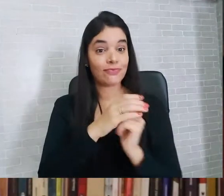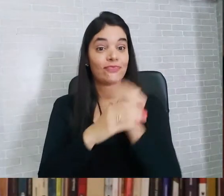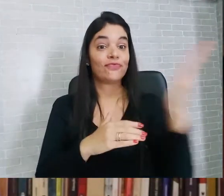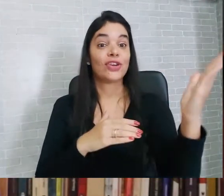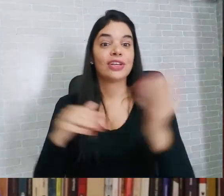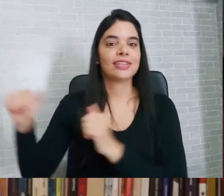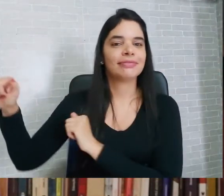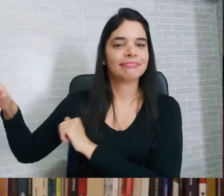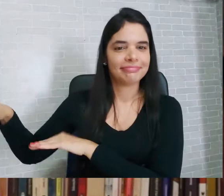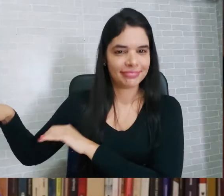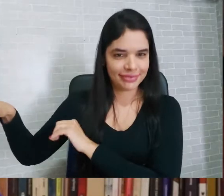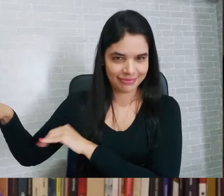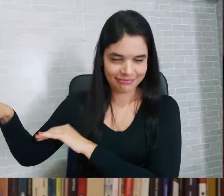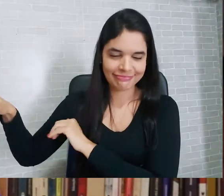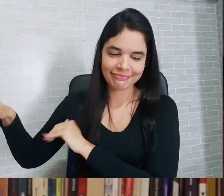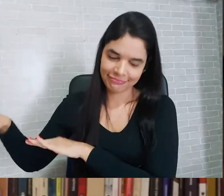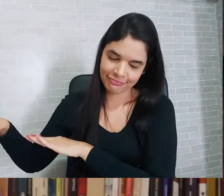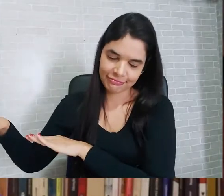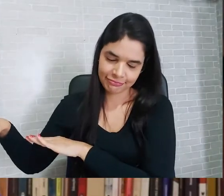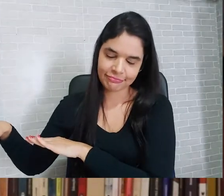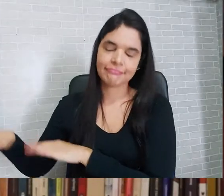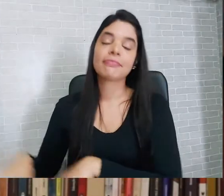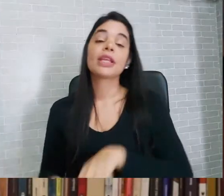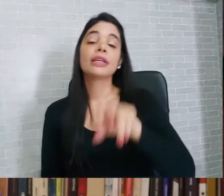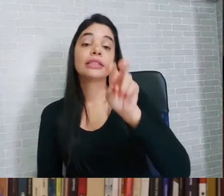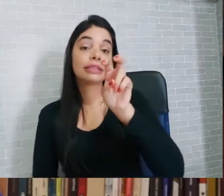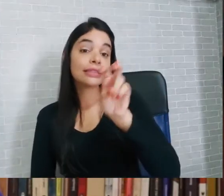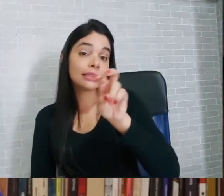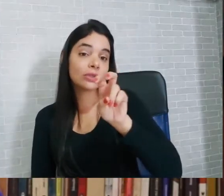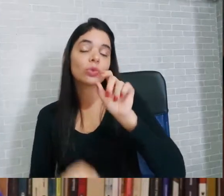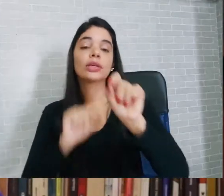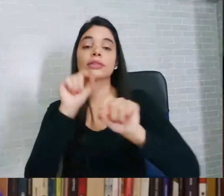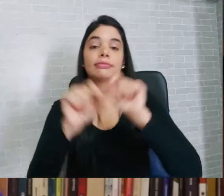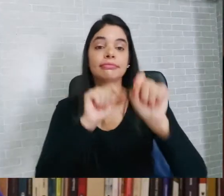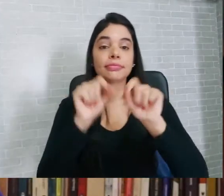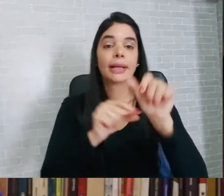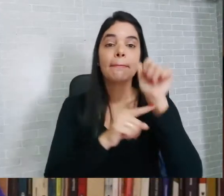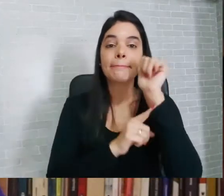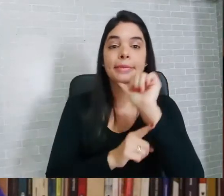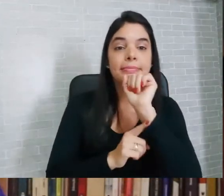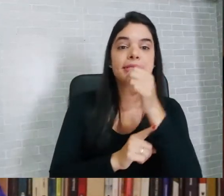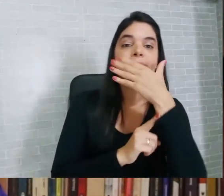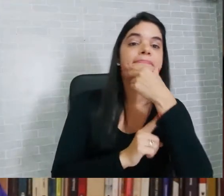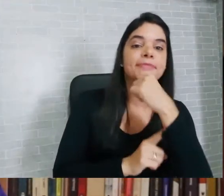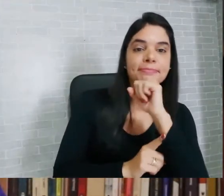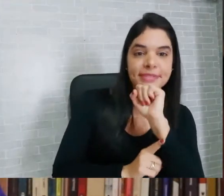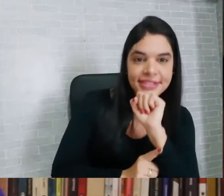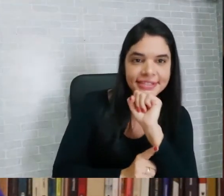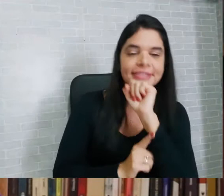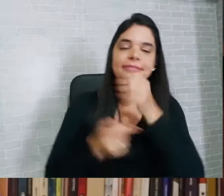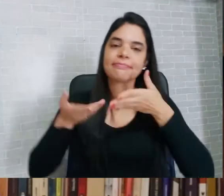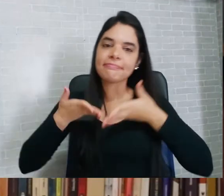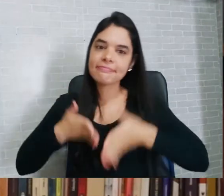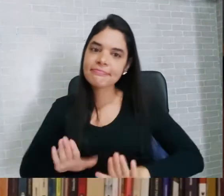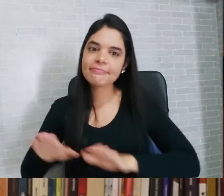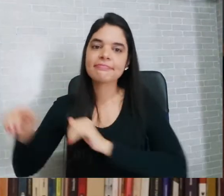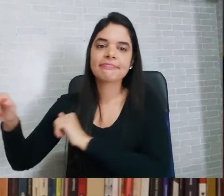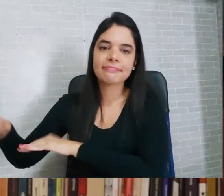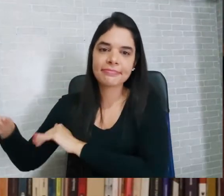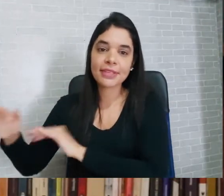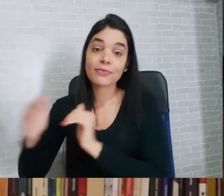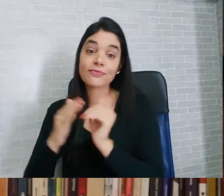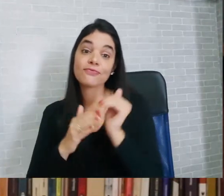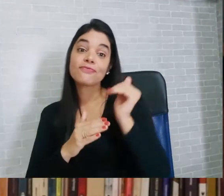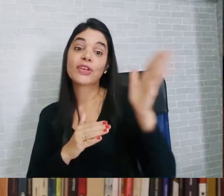do departamento e cujo um dos pais se identifica de origem guianense. Sexto caso, pessoas